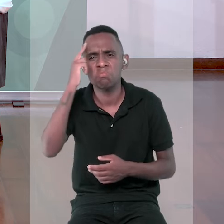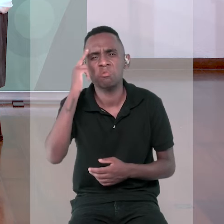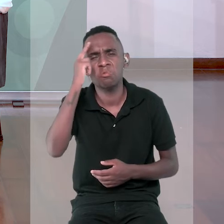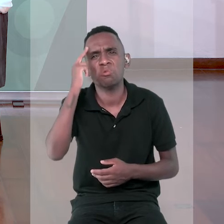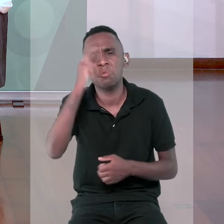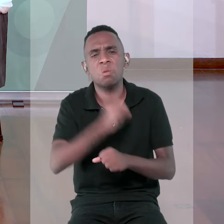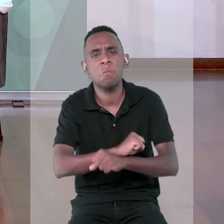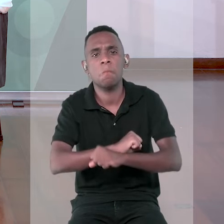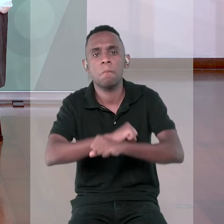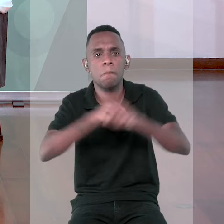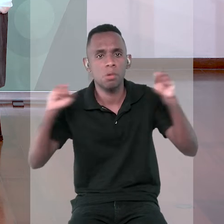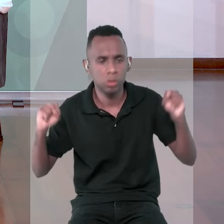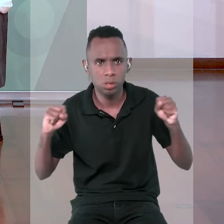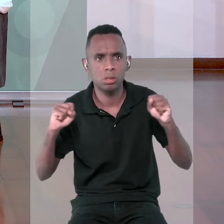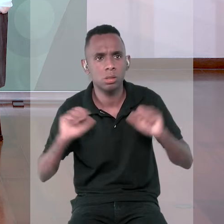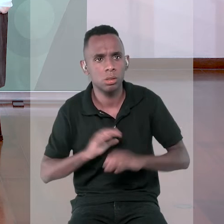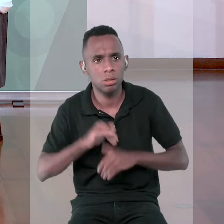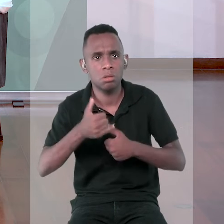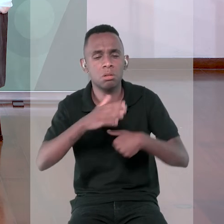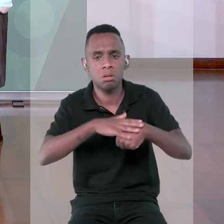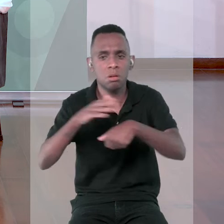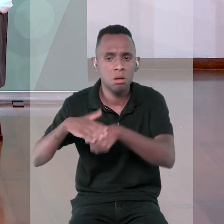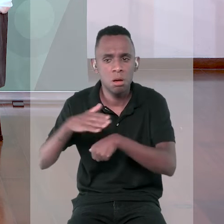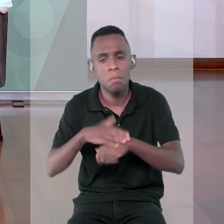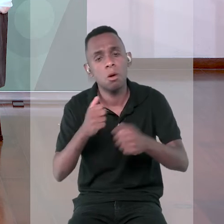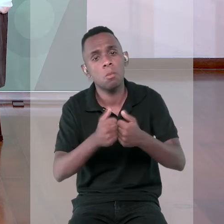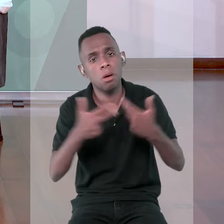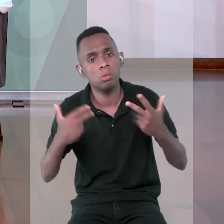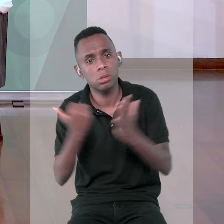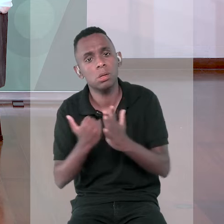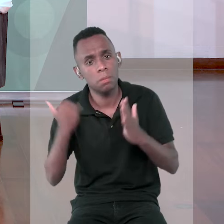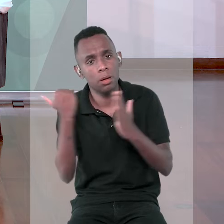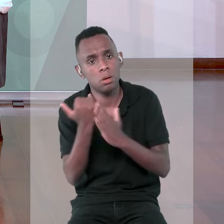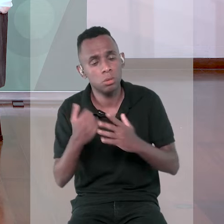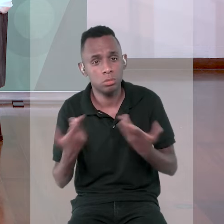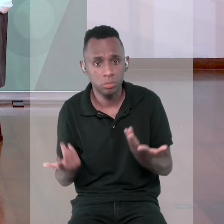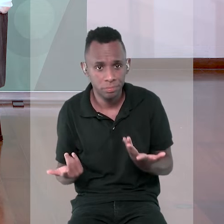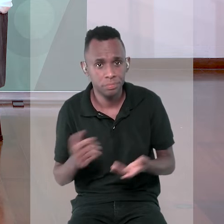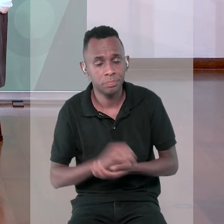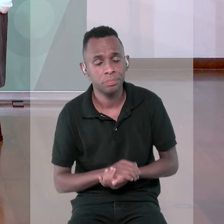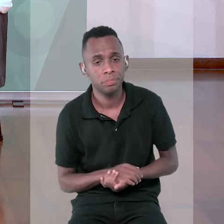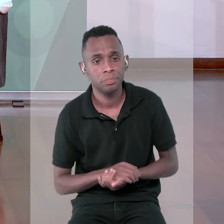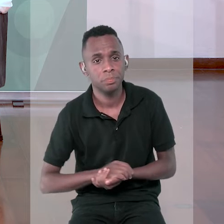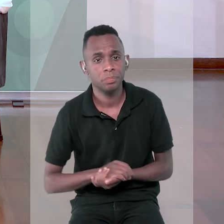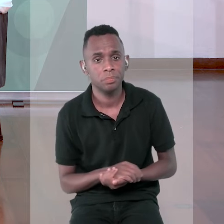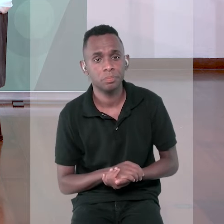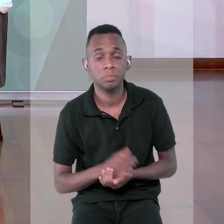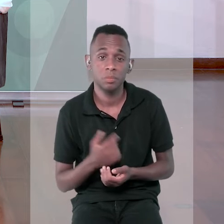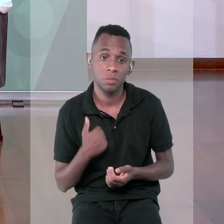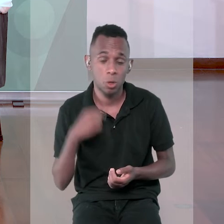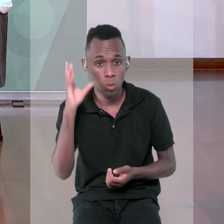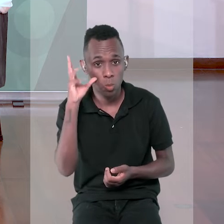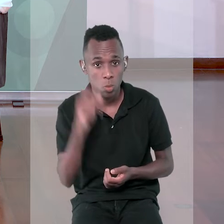com o impossível. Sonharam por elas, sonharam por uma coisa maior, né? E eu